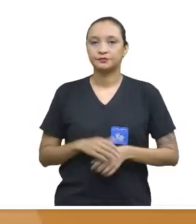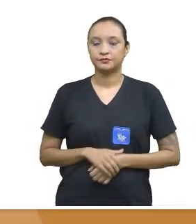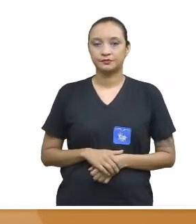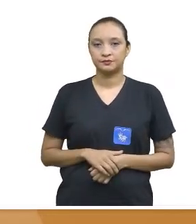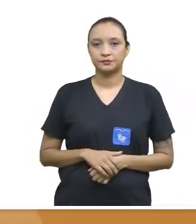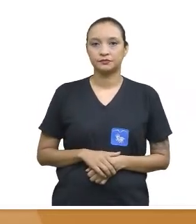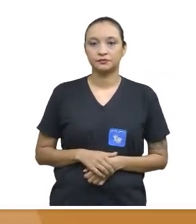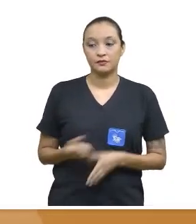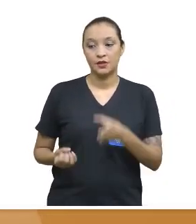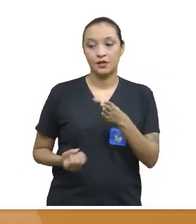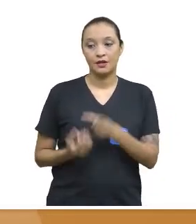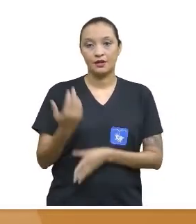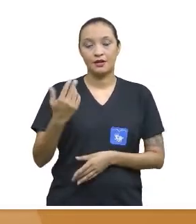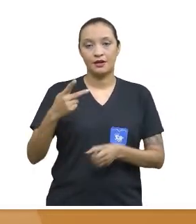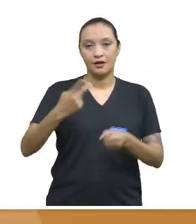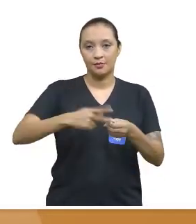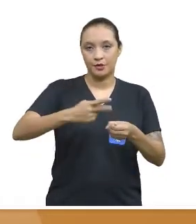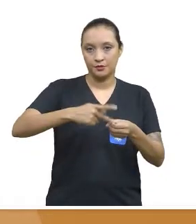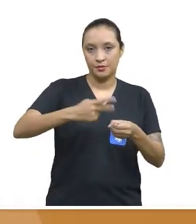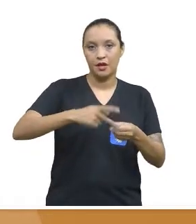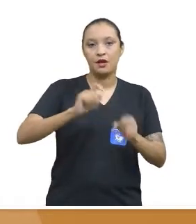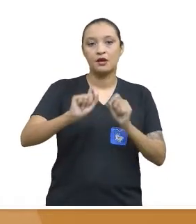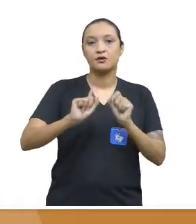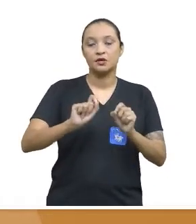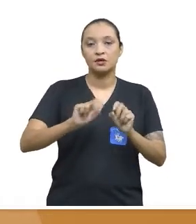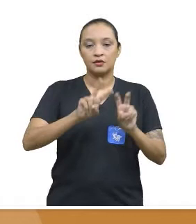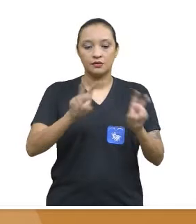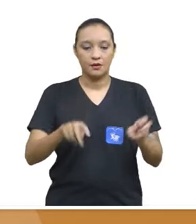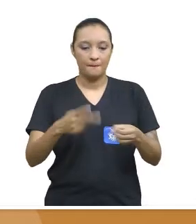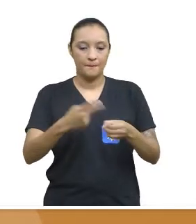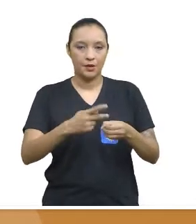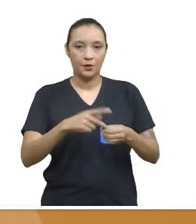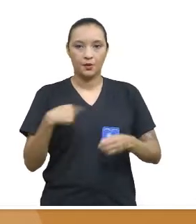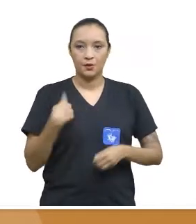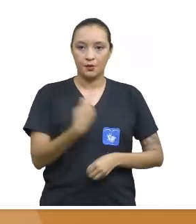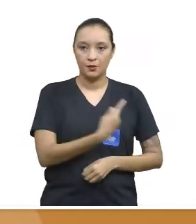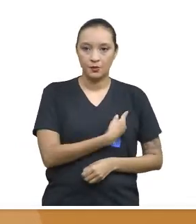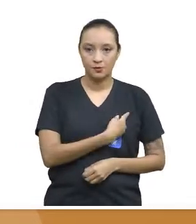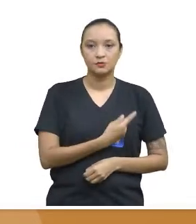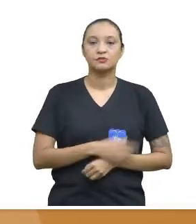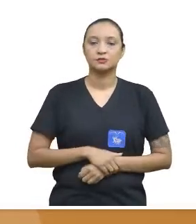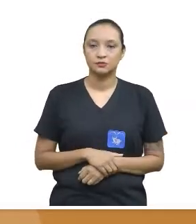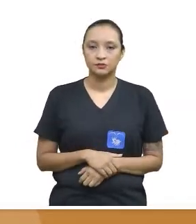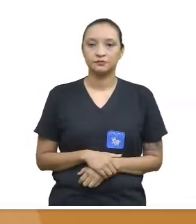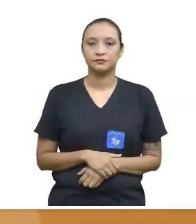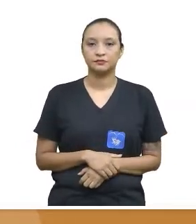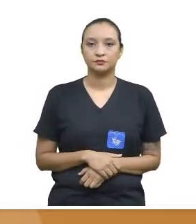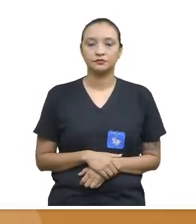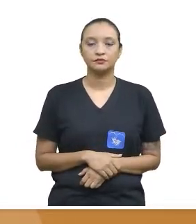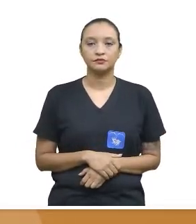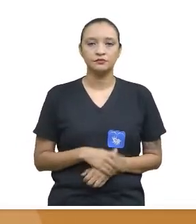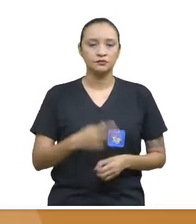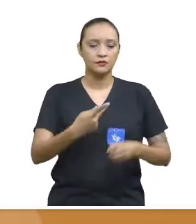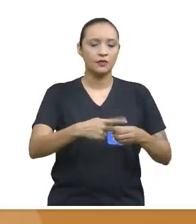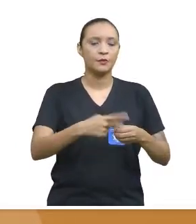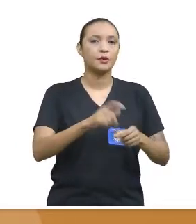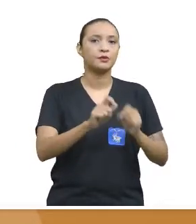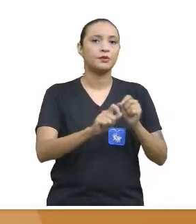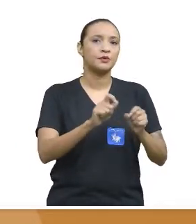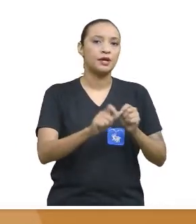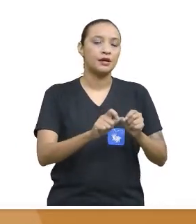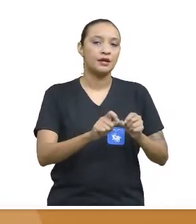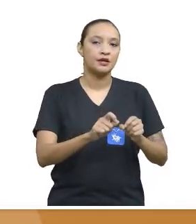a Petrobras, através do Petróleo é Nosso, a Eletrobras, vai ali fornecer um aumento de 100%